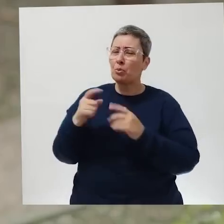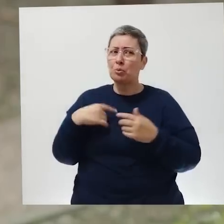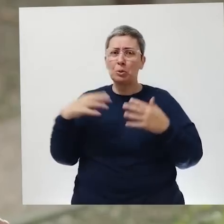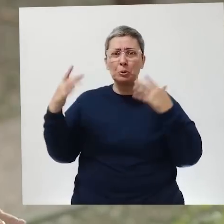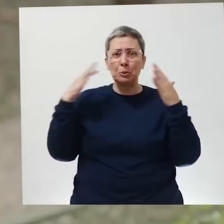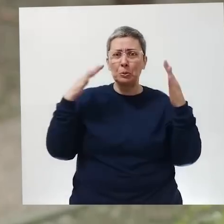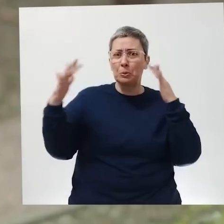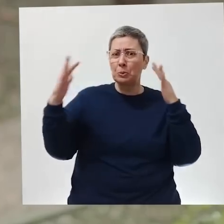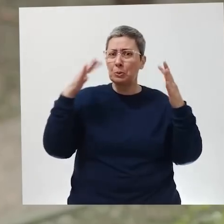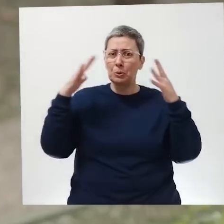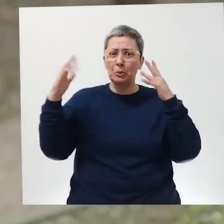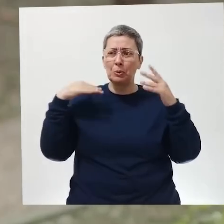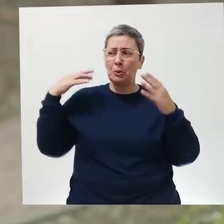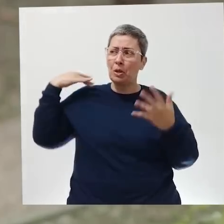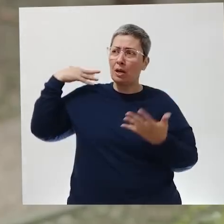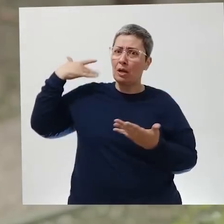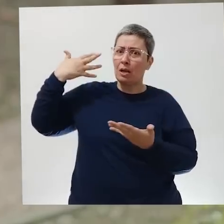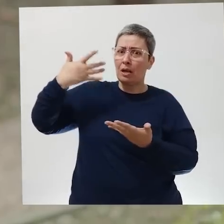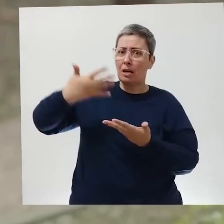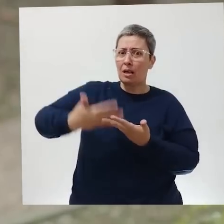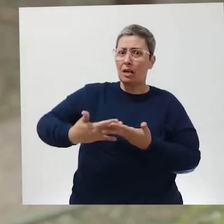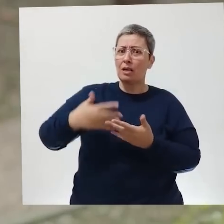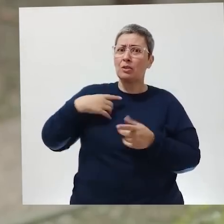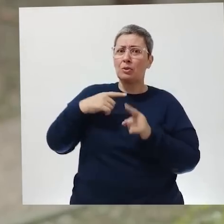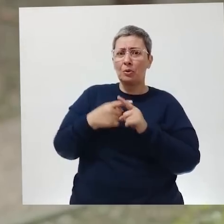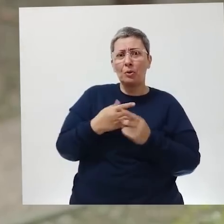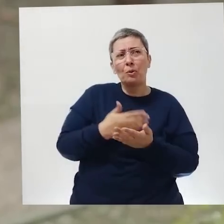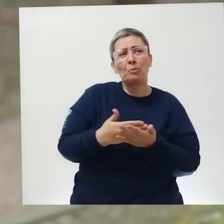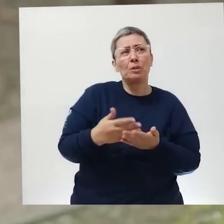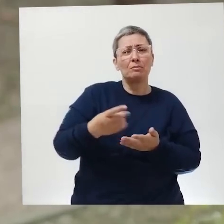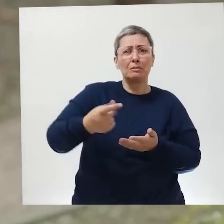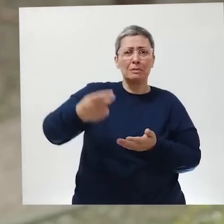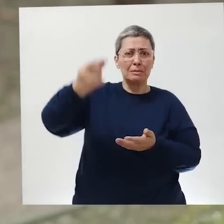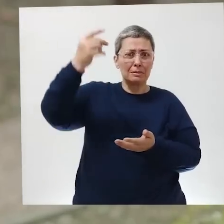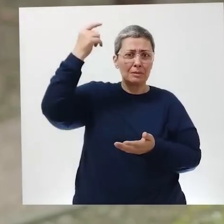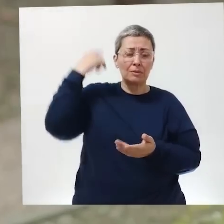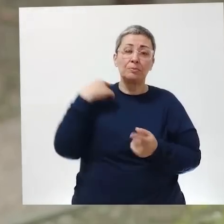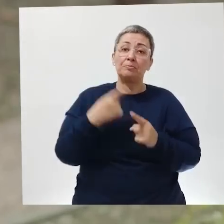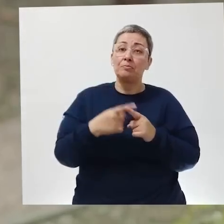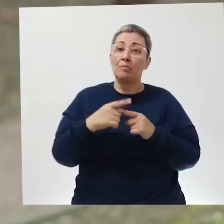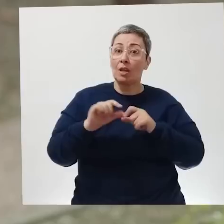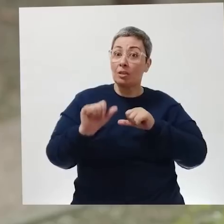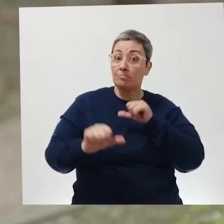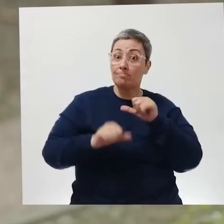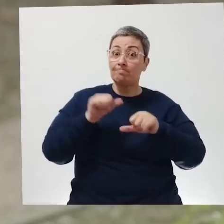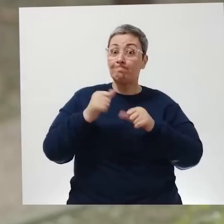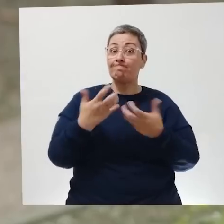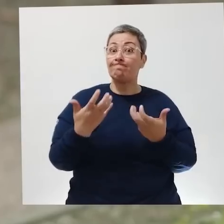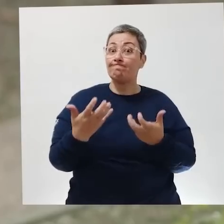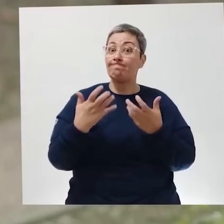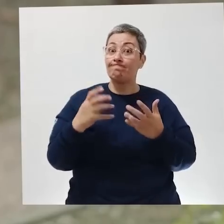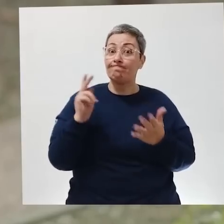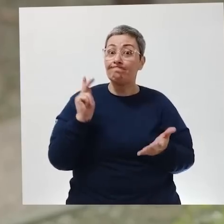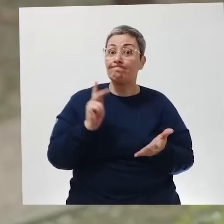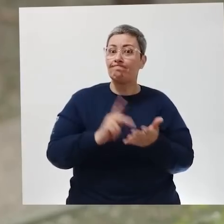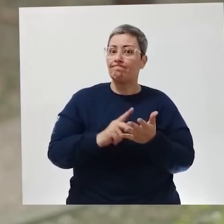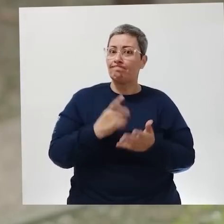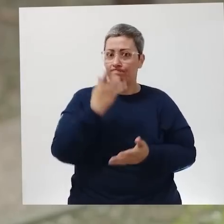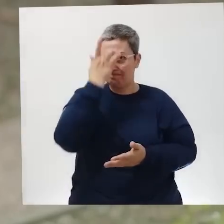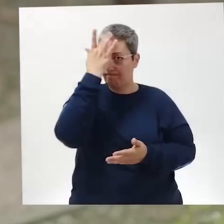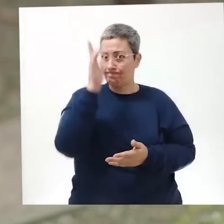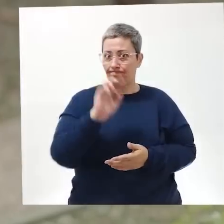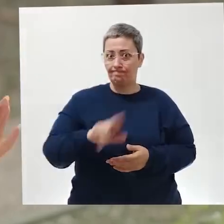é uma pergunta que ecoou ao longo da história da humanidade desde os tempos muito antigos. E tornar esse desejo